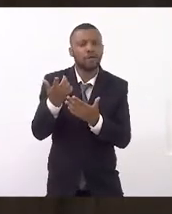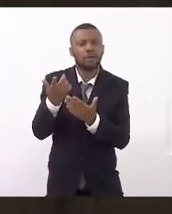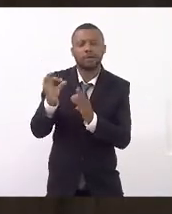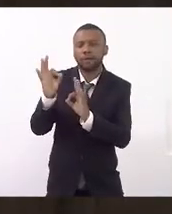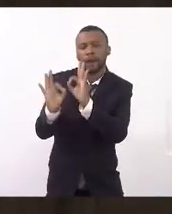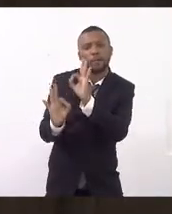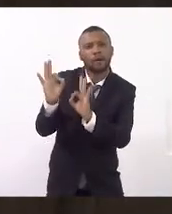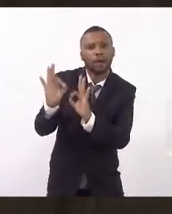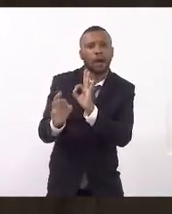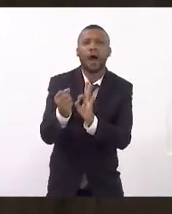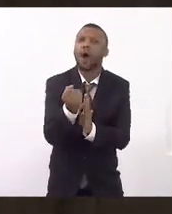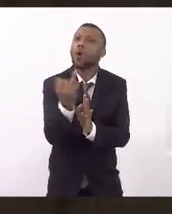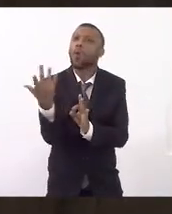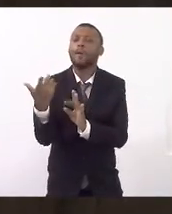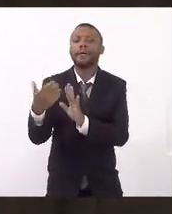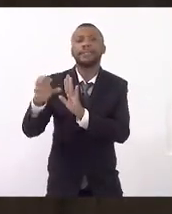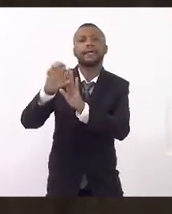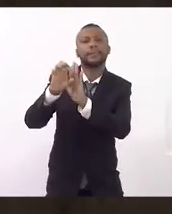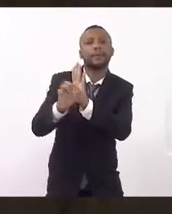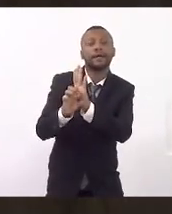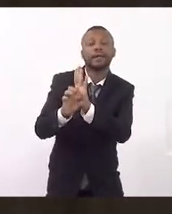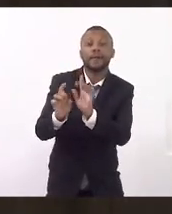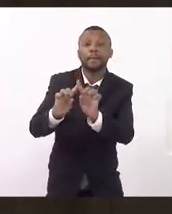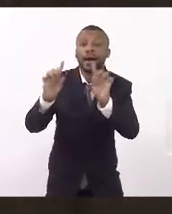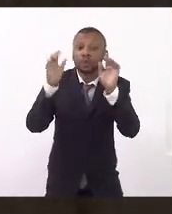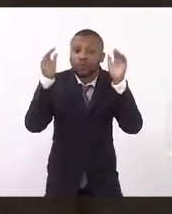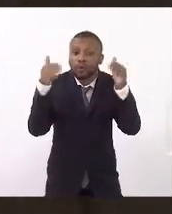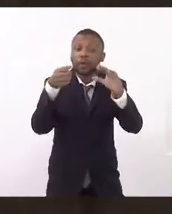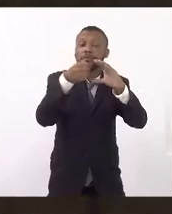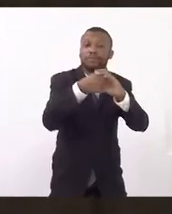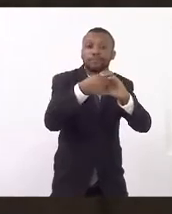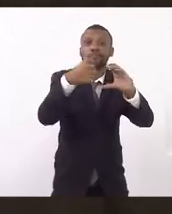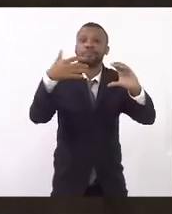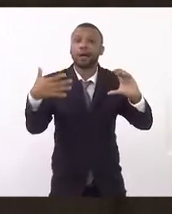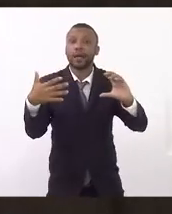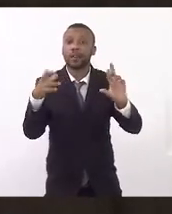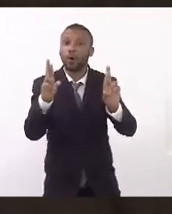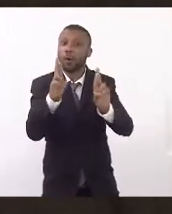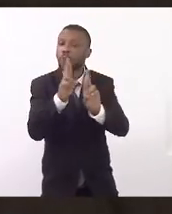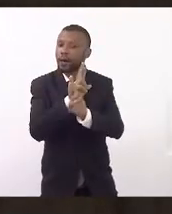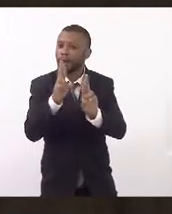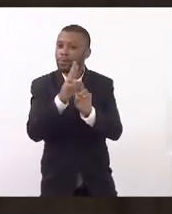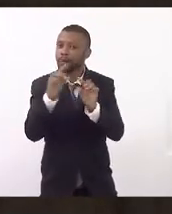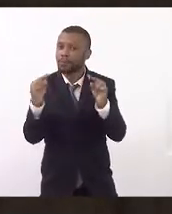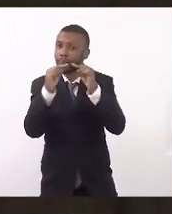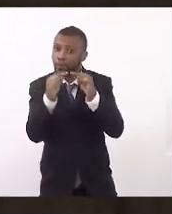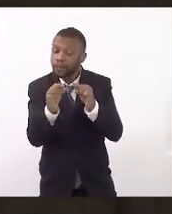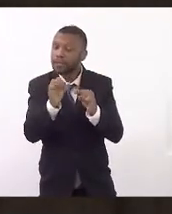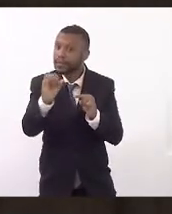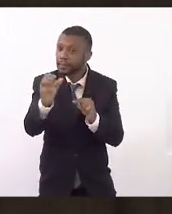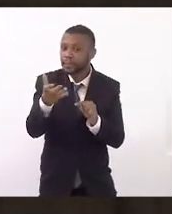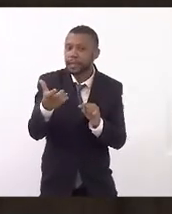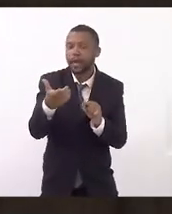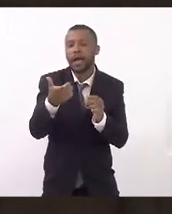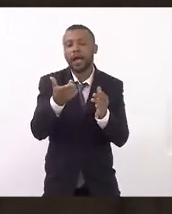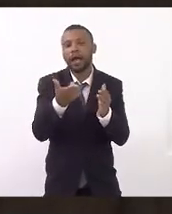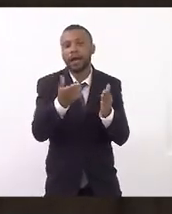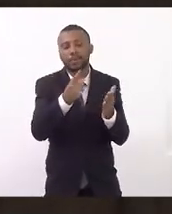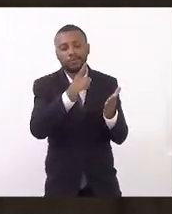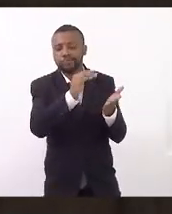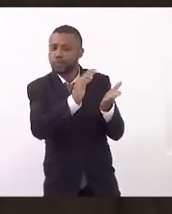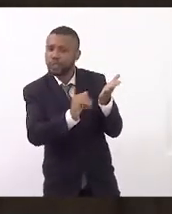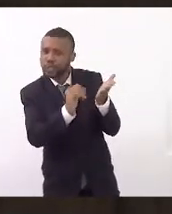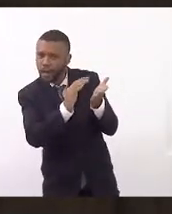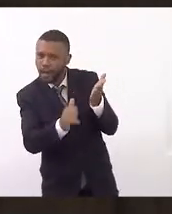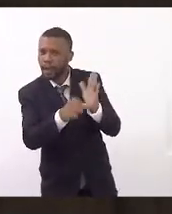emendas, mas tem mais um caráter redacional. Se for necessário retirar ou aproveitar, sem problema